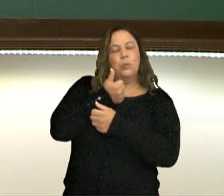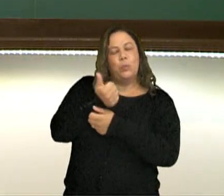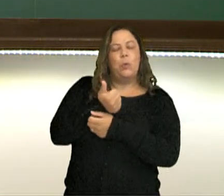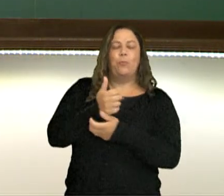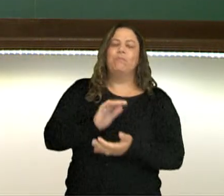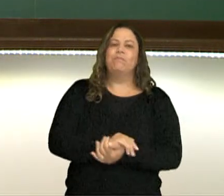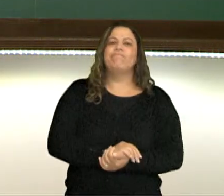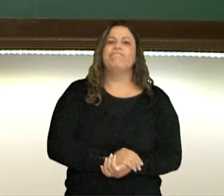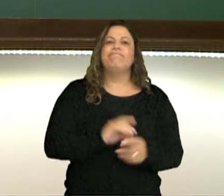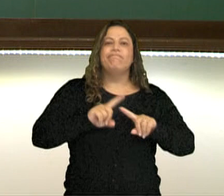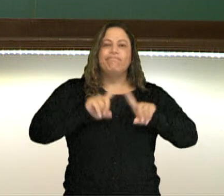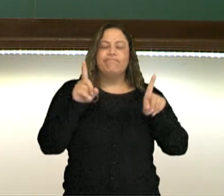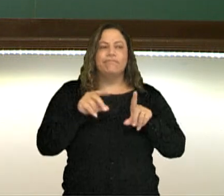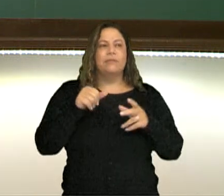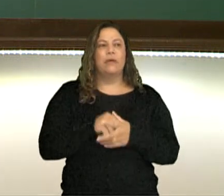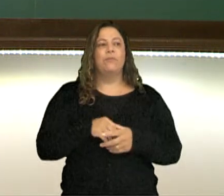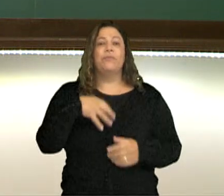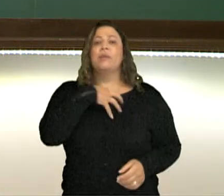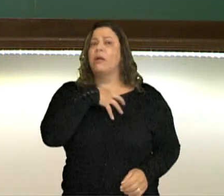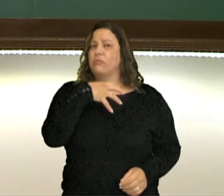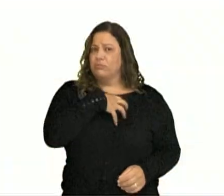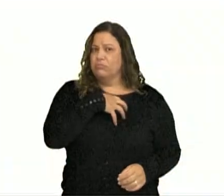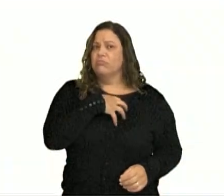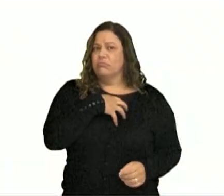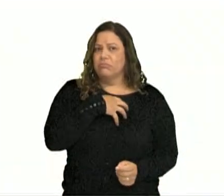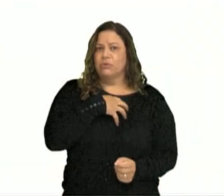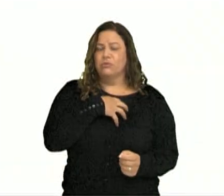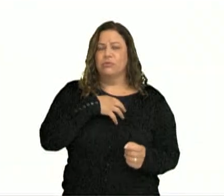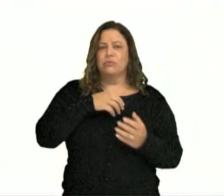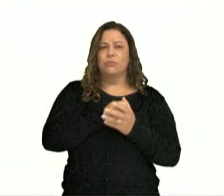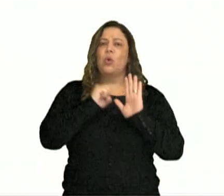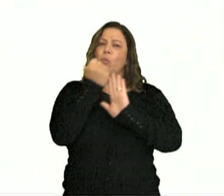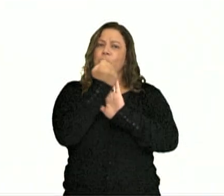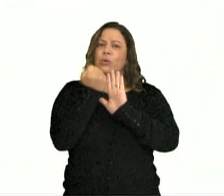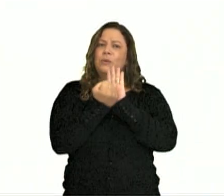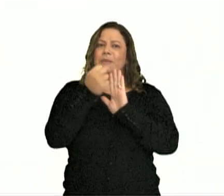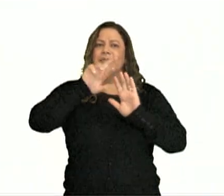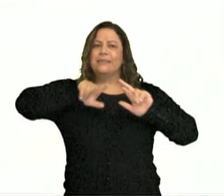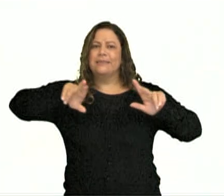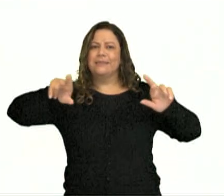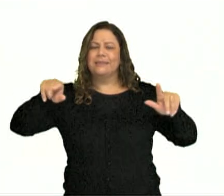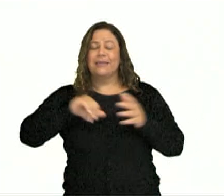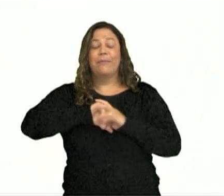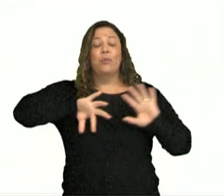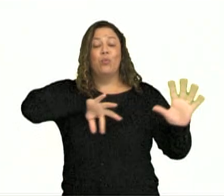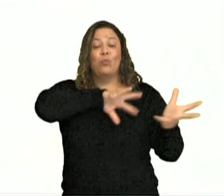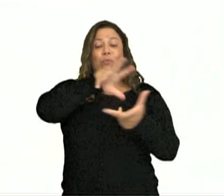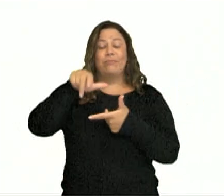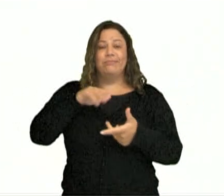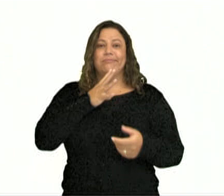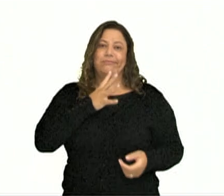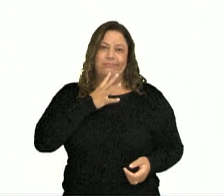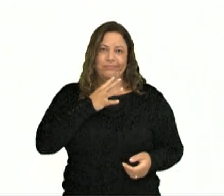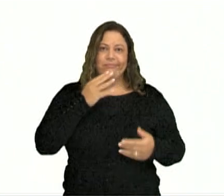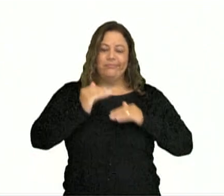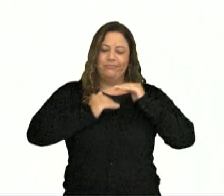notação musical é o formato, né, formado por símbolos que ficaram mundialmente conhecidos a partir